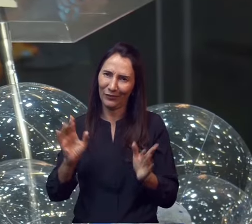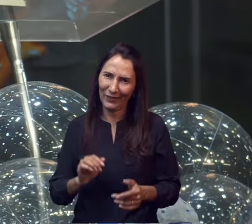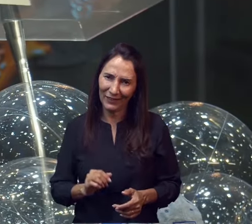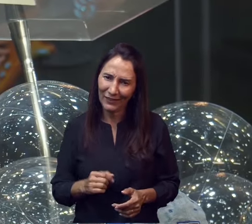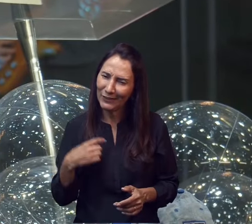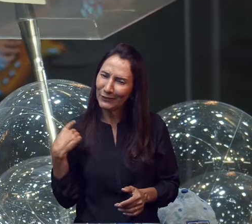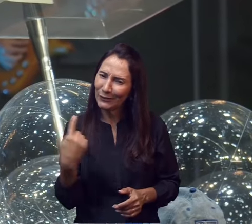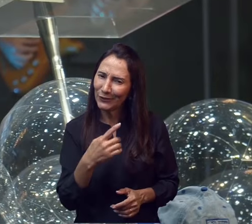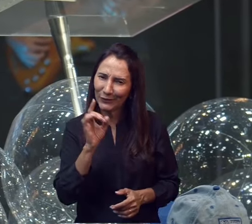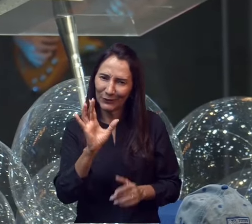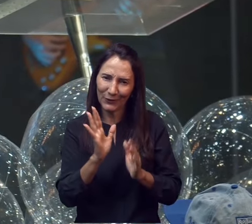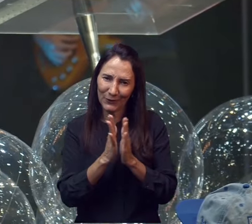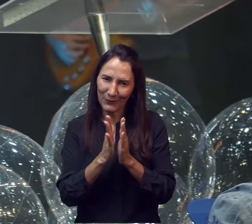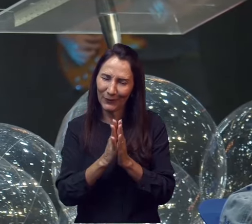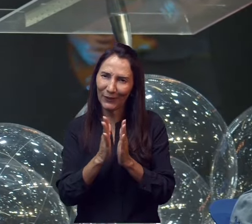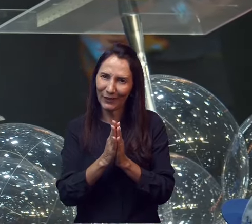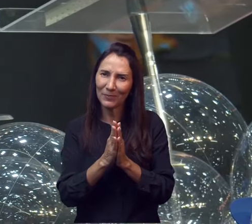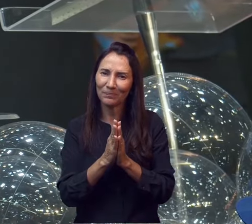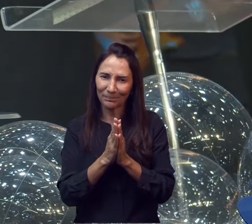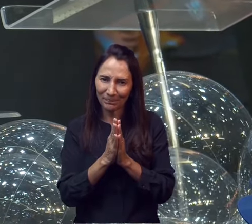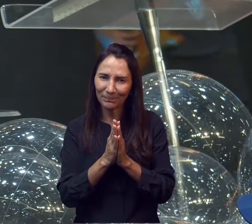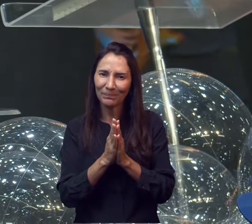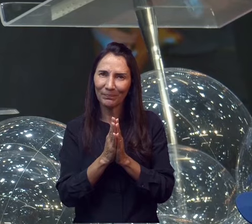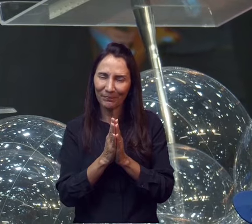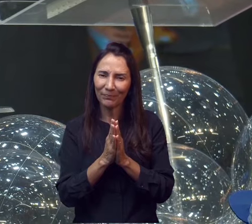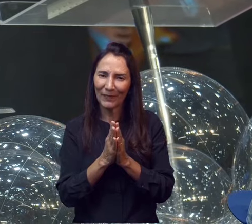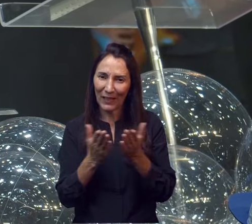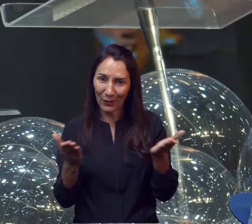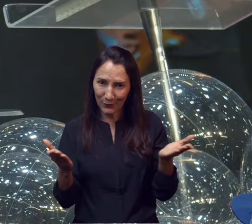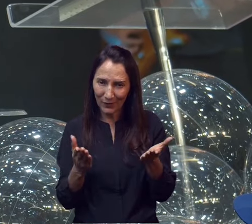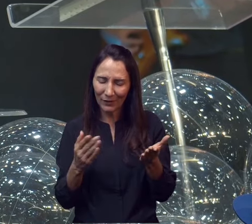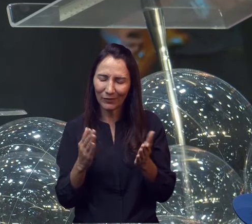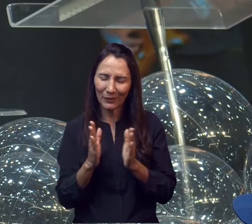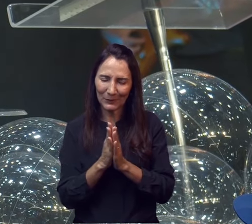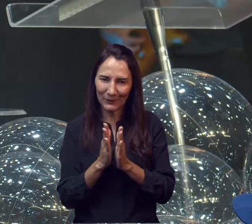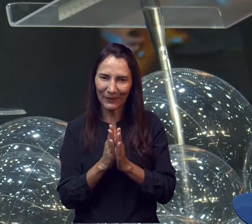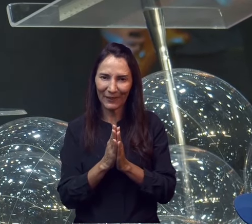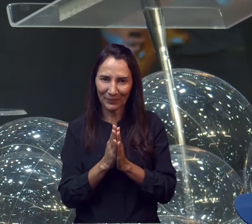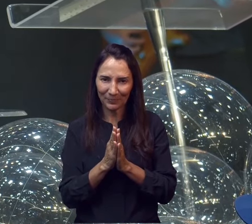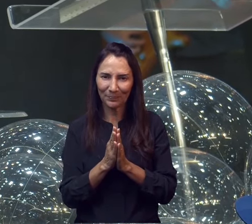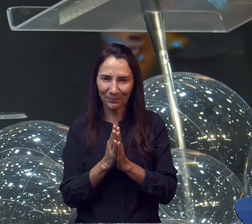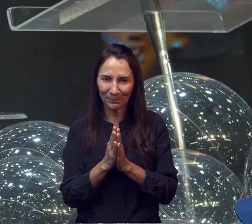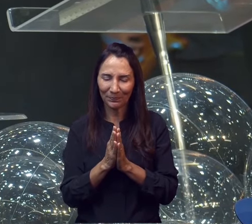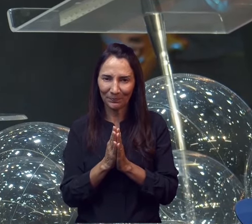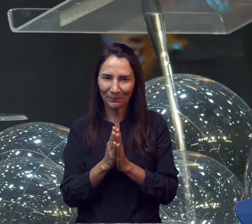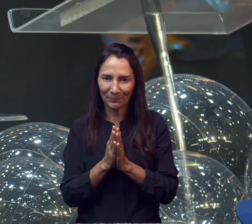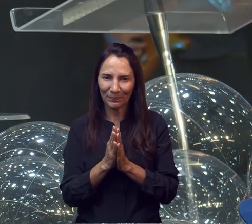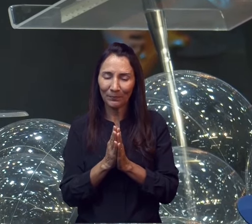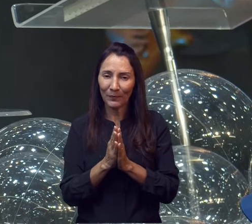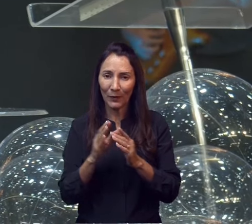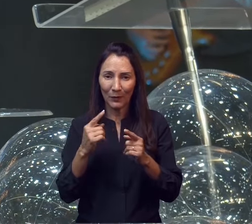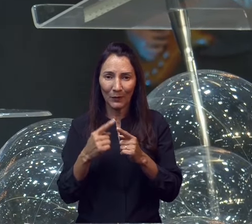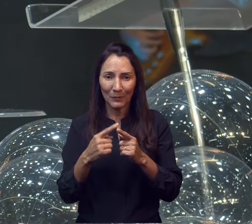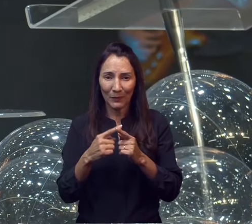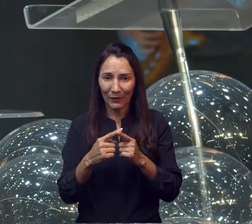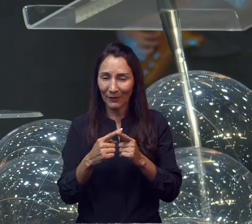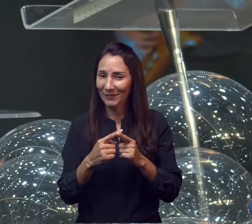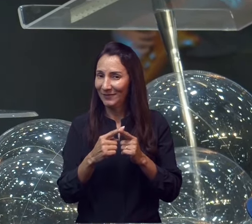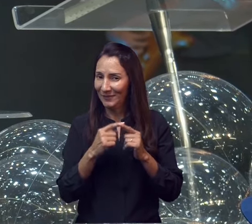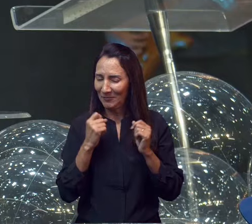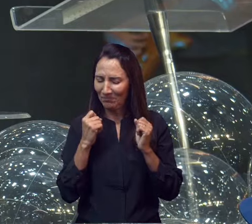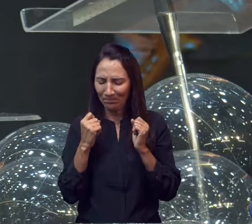orar e é o que eu faço com a igreja vamos fazer aqui agora eu vou orar porque há um poder